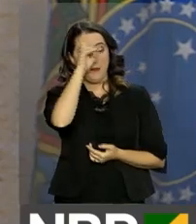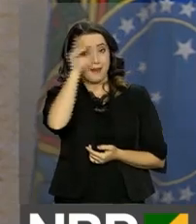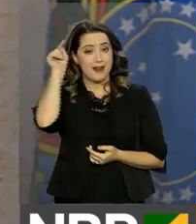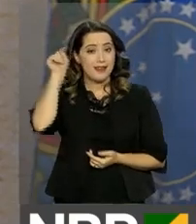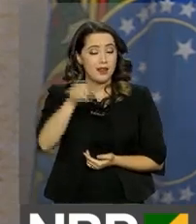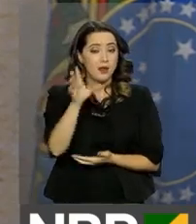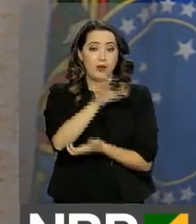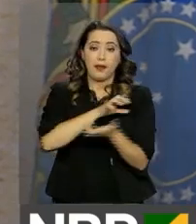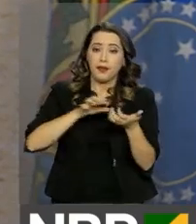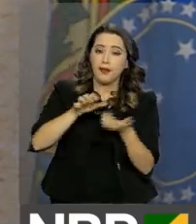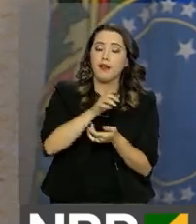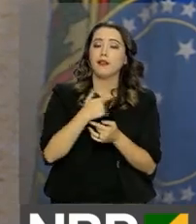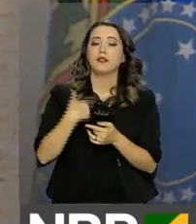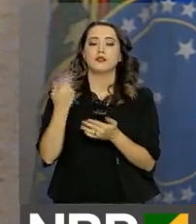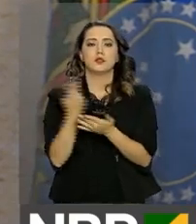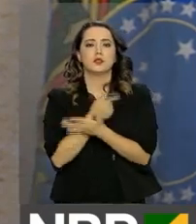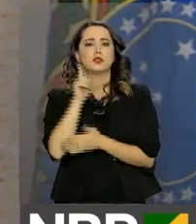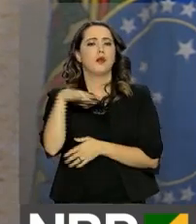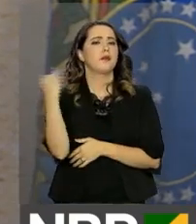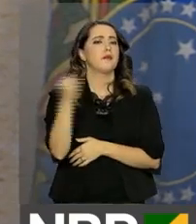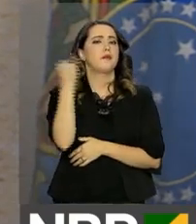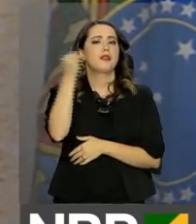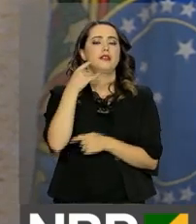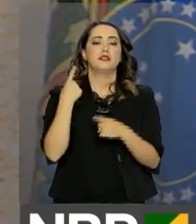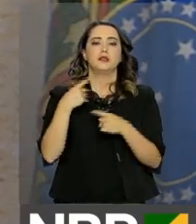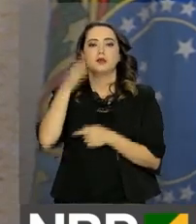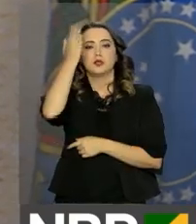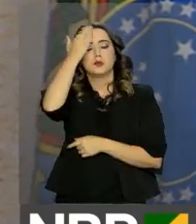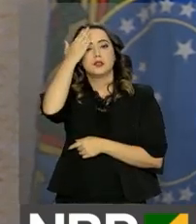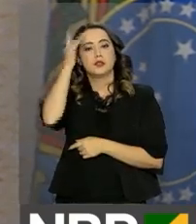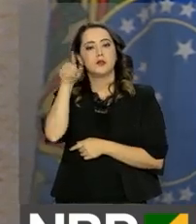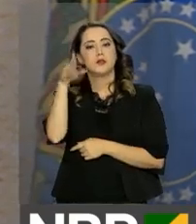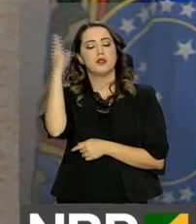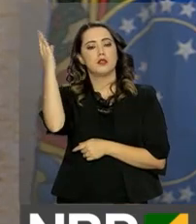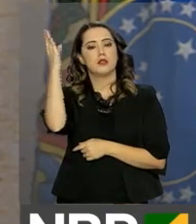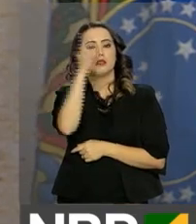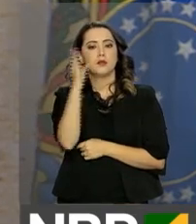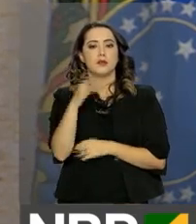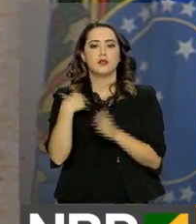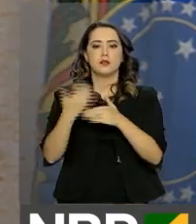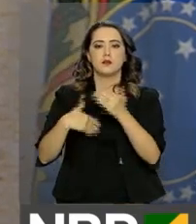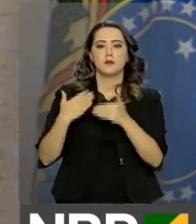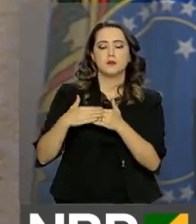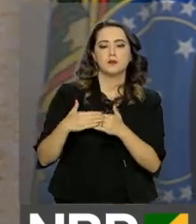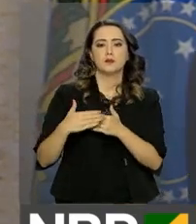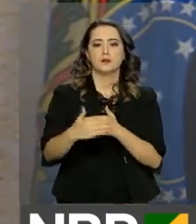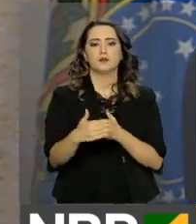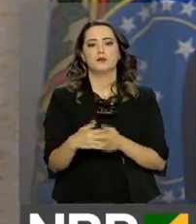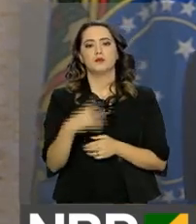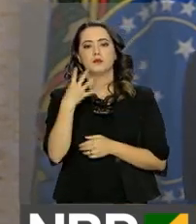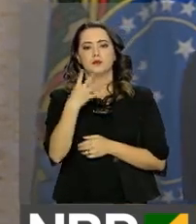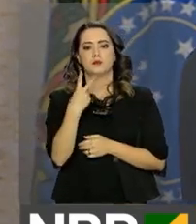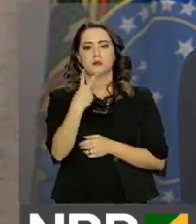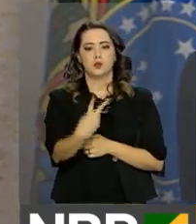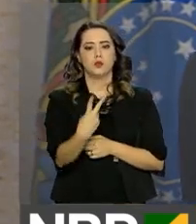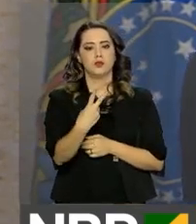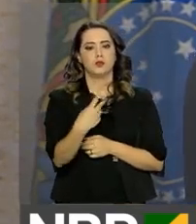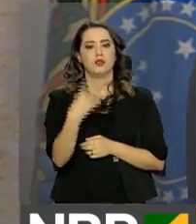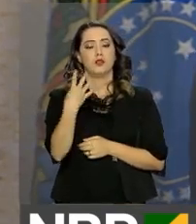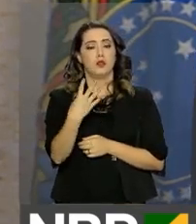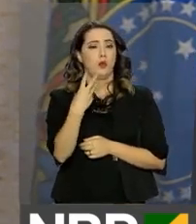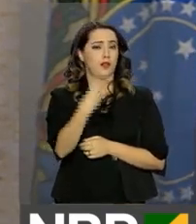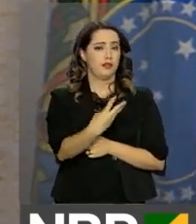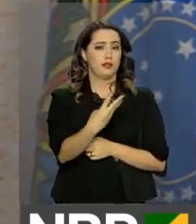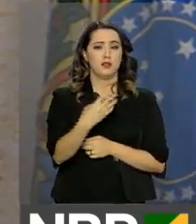fato é fundamental para saber que o Brasil, ao longo do tempo, não é? Lá atrás, 42, 43,